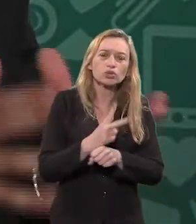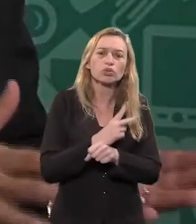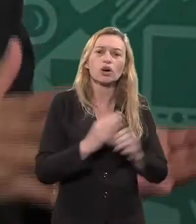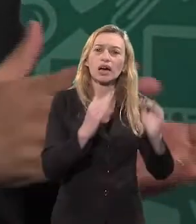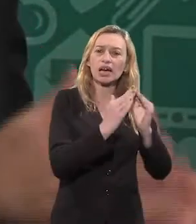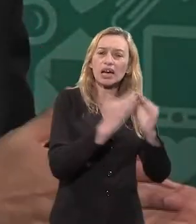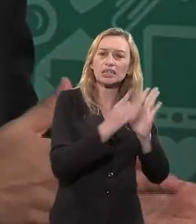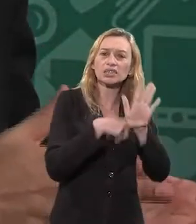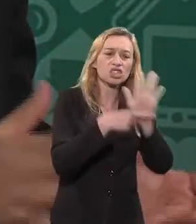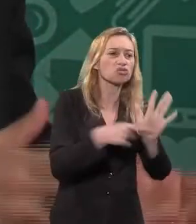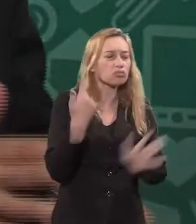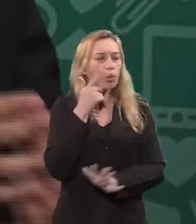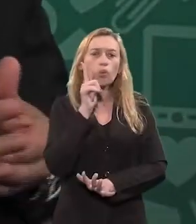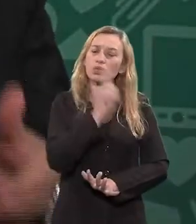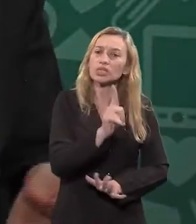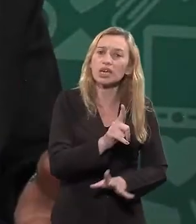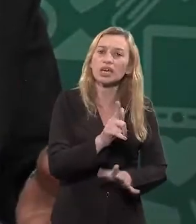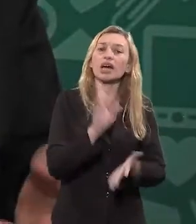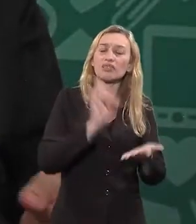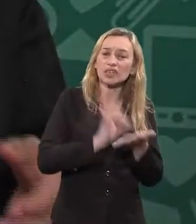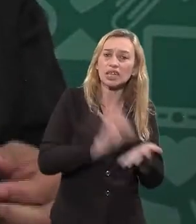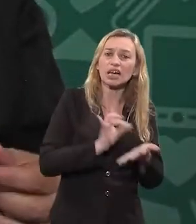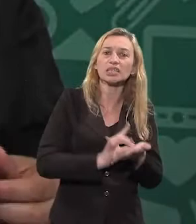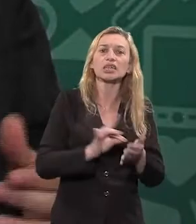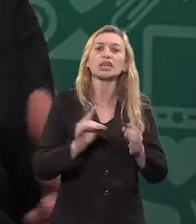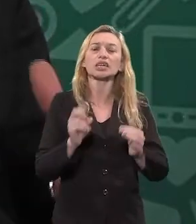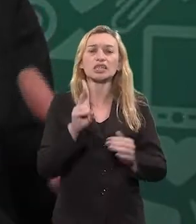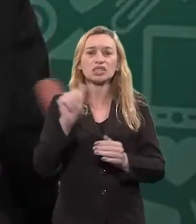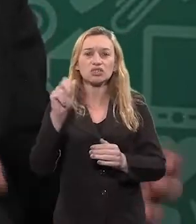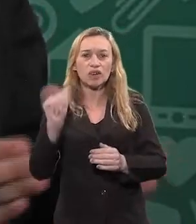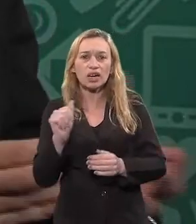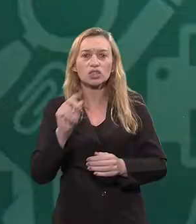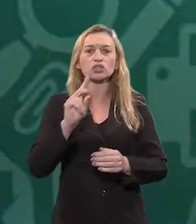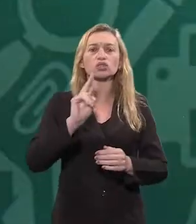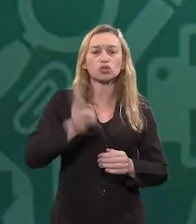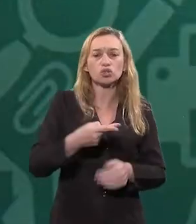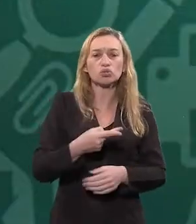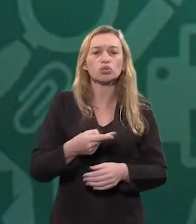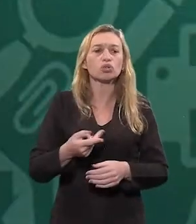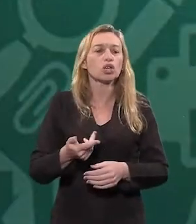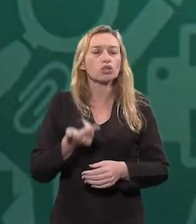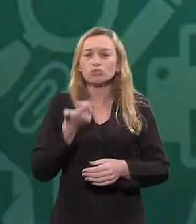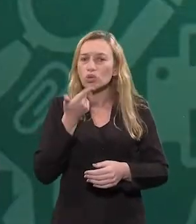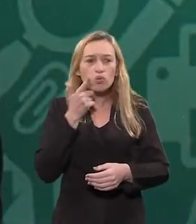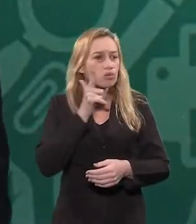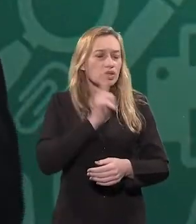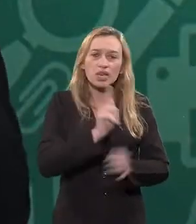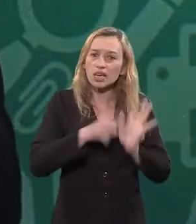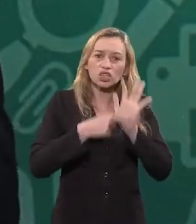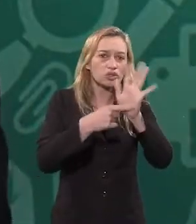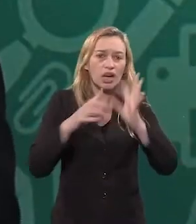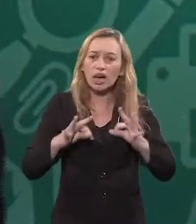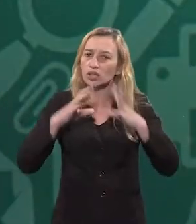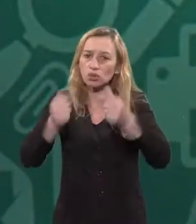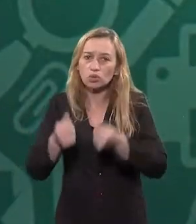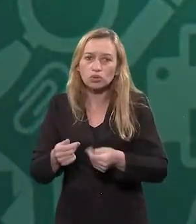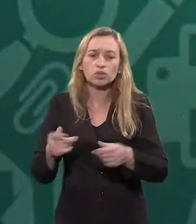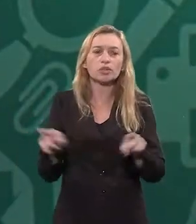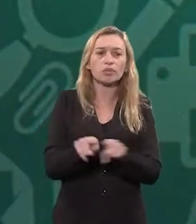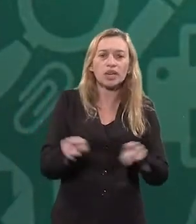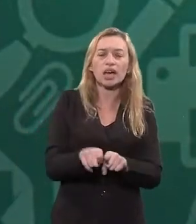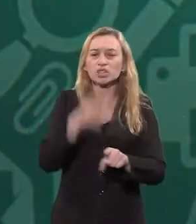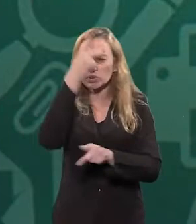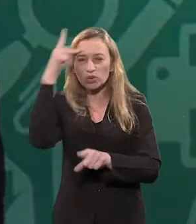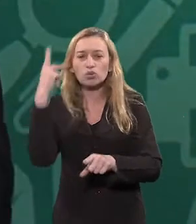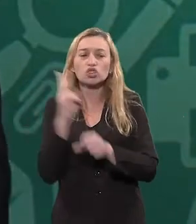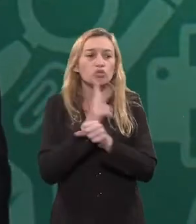rua, procurando abrigamento e não conseguem. A verdade é que essas vagas, essas 2.000 vagas, não dão conta nem da demanda voluntária, ou